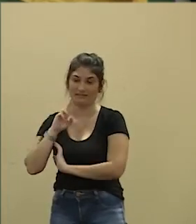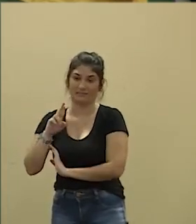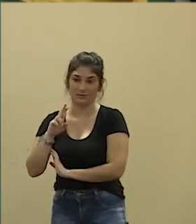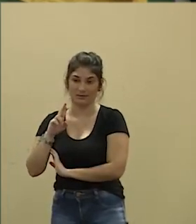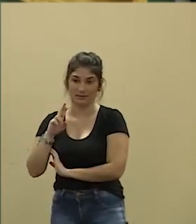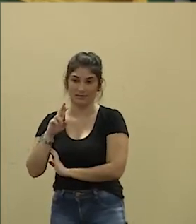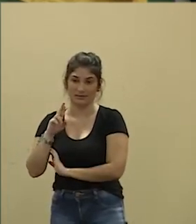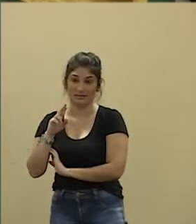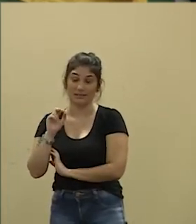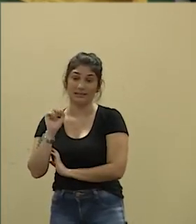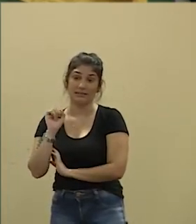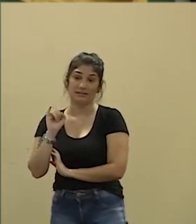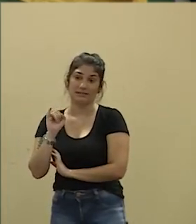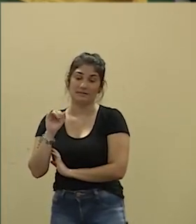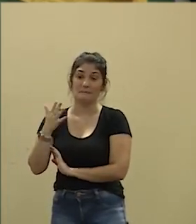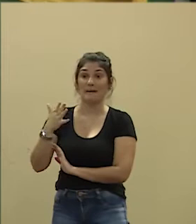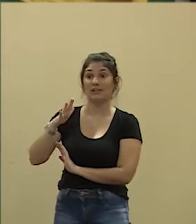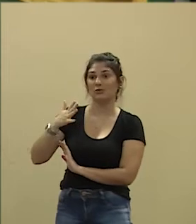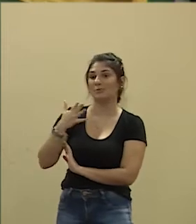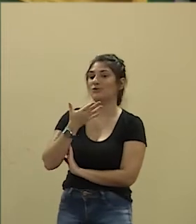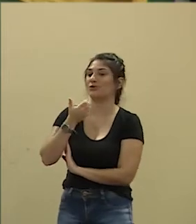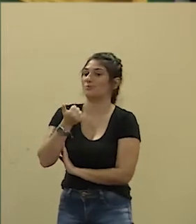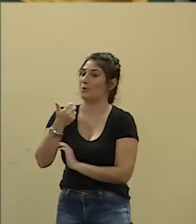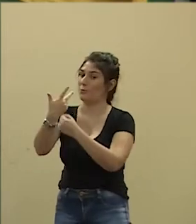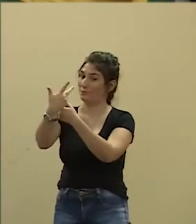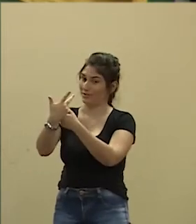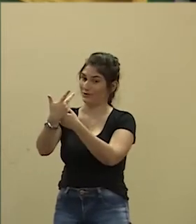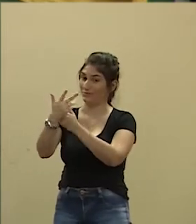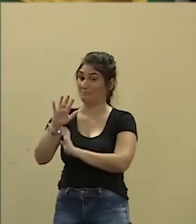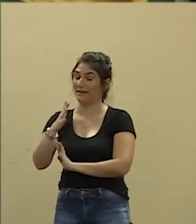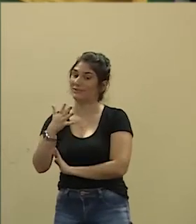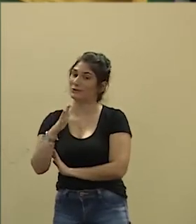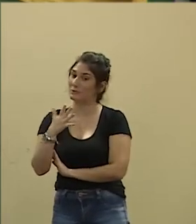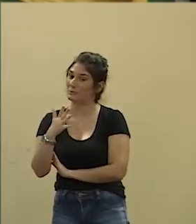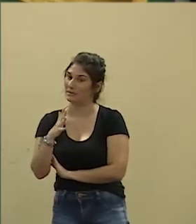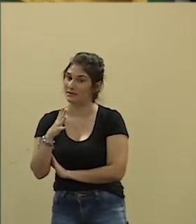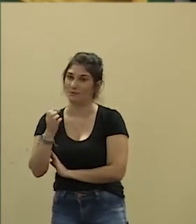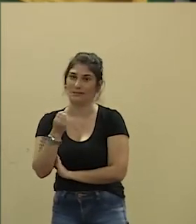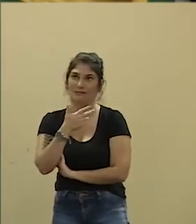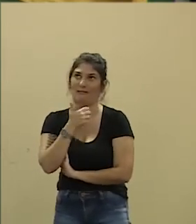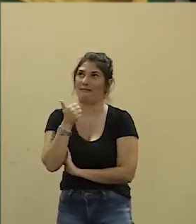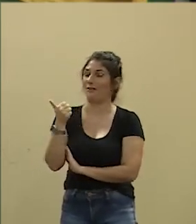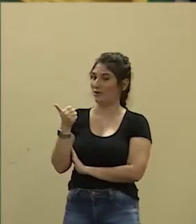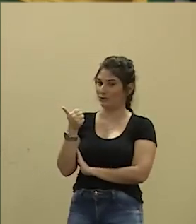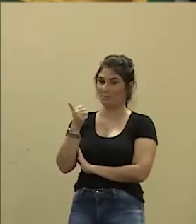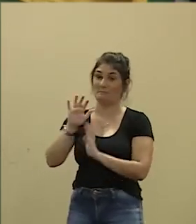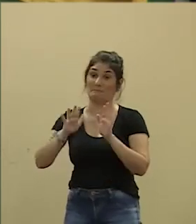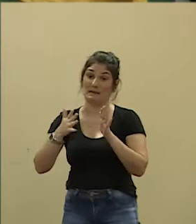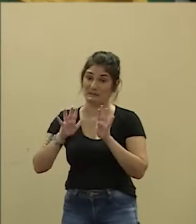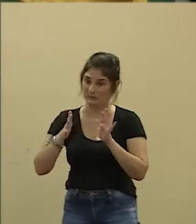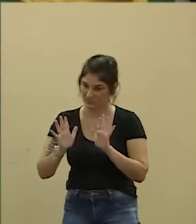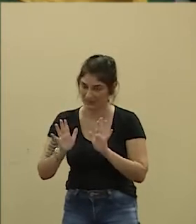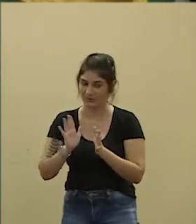vídeo vai ficar sem razoável vai ficar bom dá pra usar mas é aquela coisa nossa que maravilhoso e tal mas é um